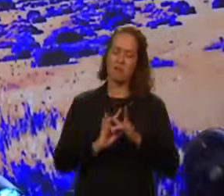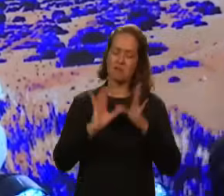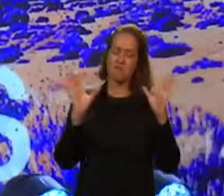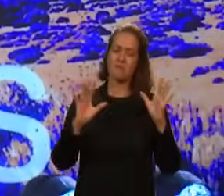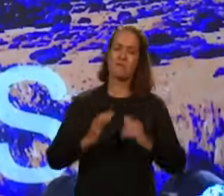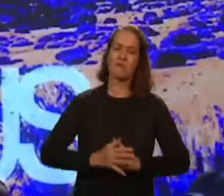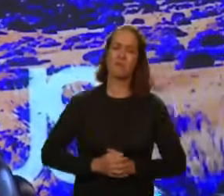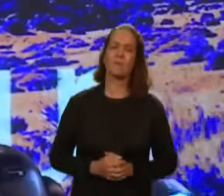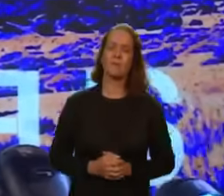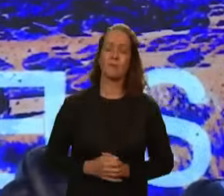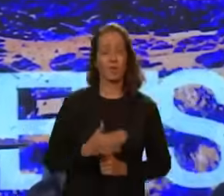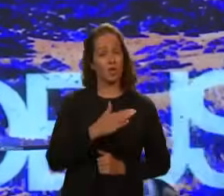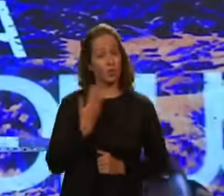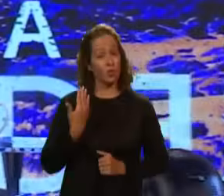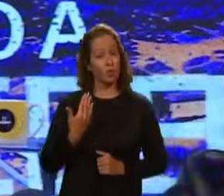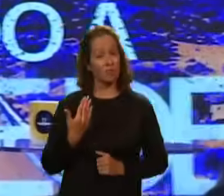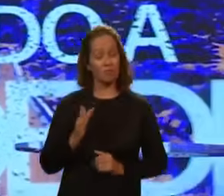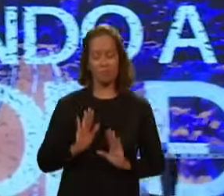E morrer.